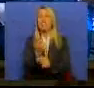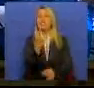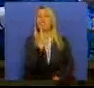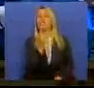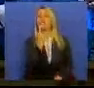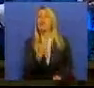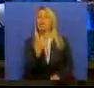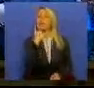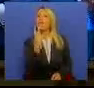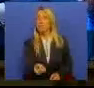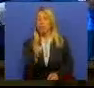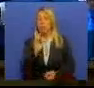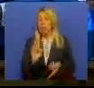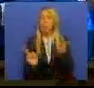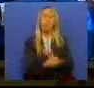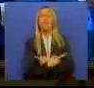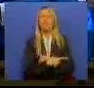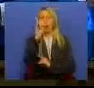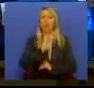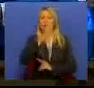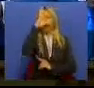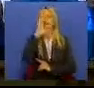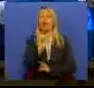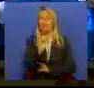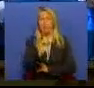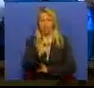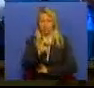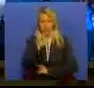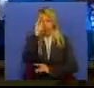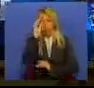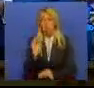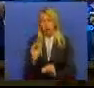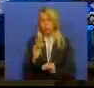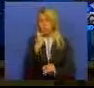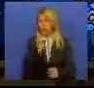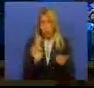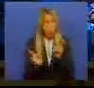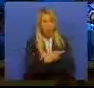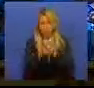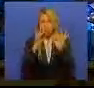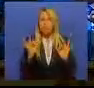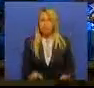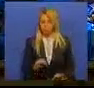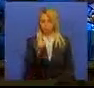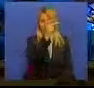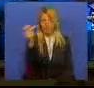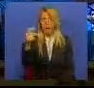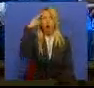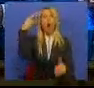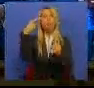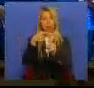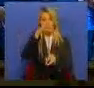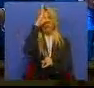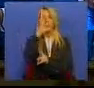Diz exatamente o oposto da Sra. Ministra da Educação. Exatamente o oposto. Cito: o objetivo do governo